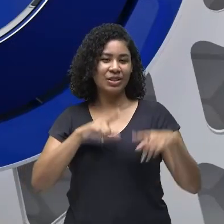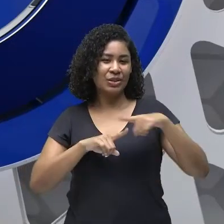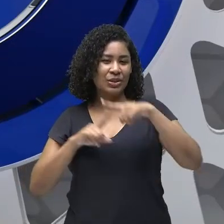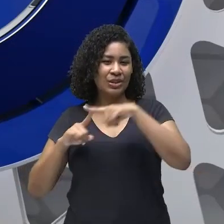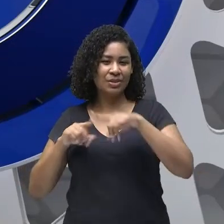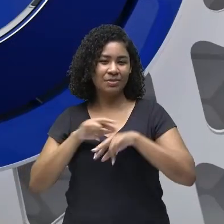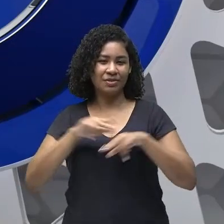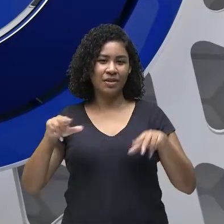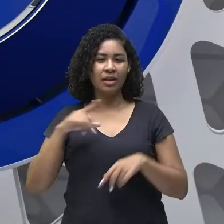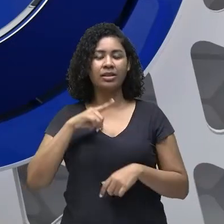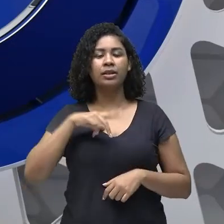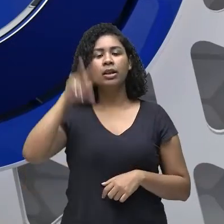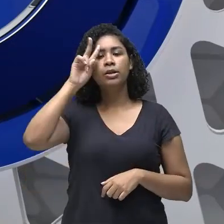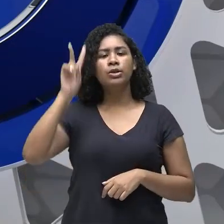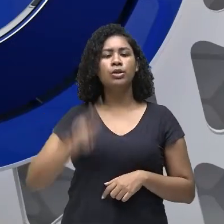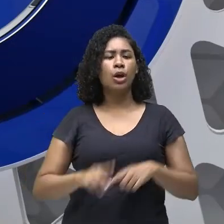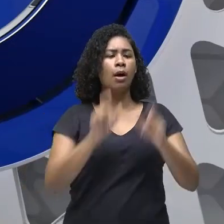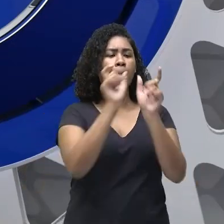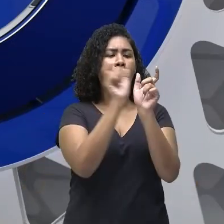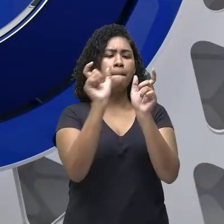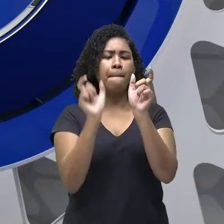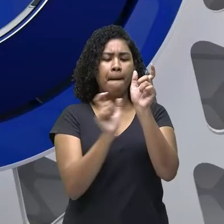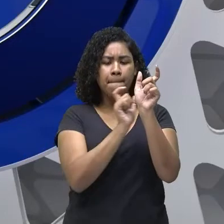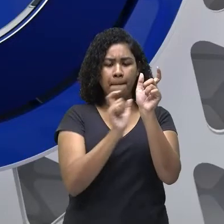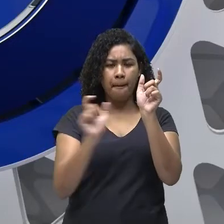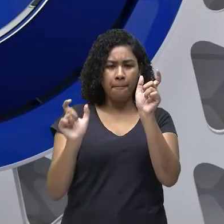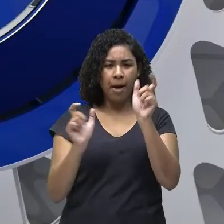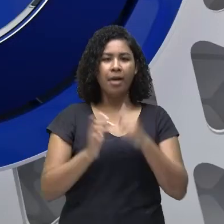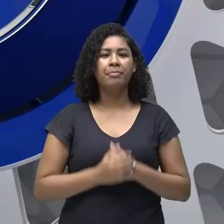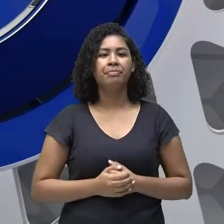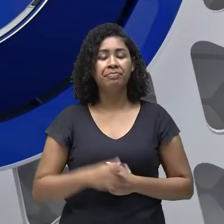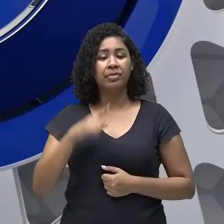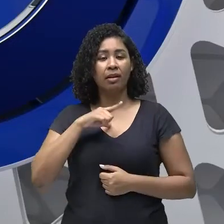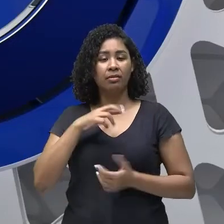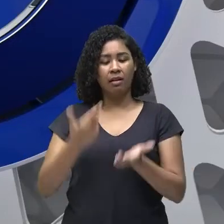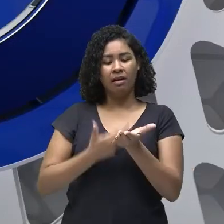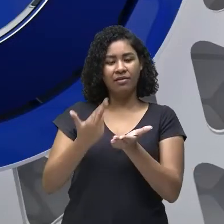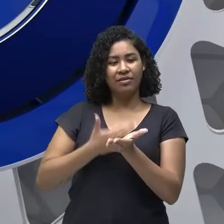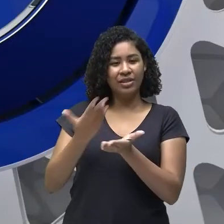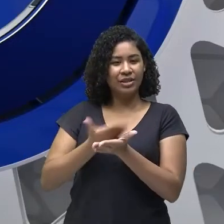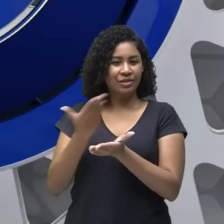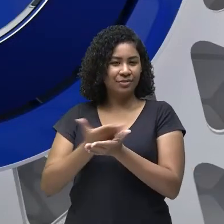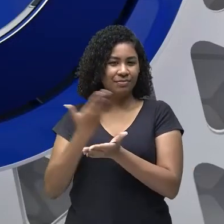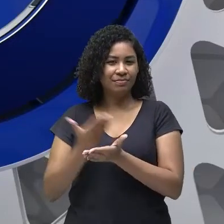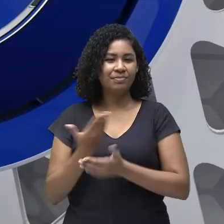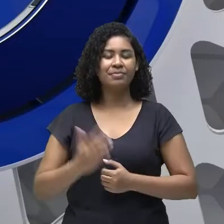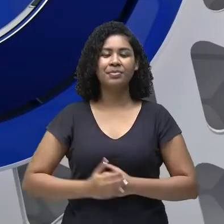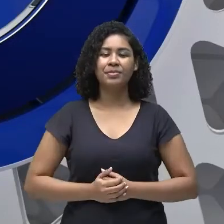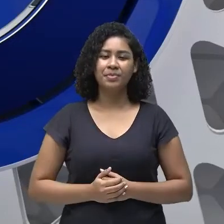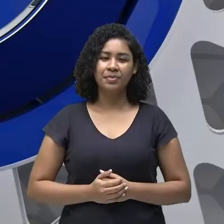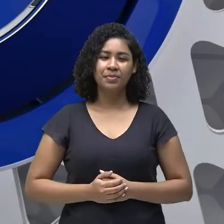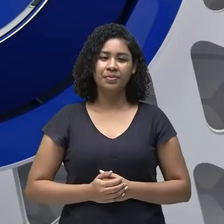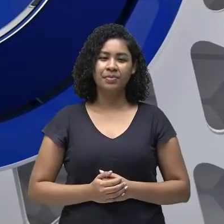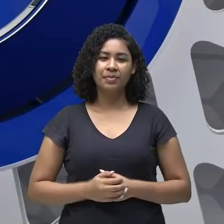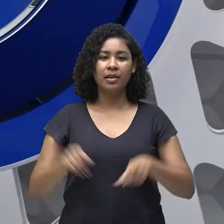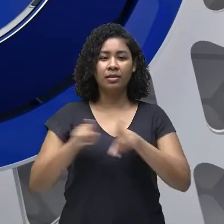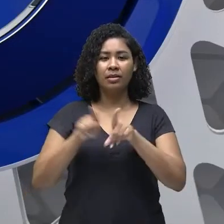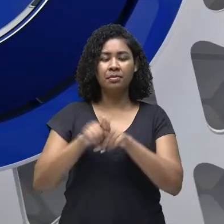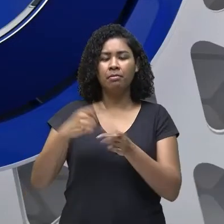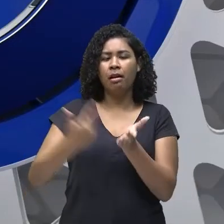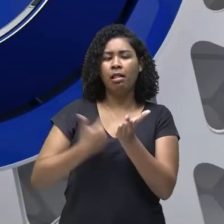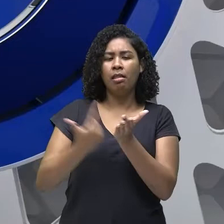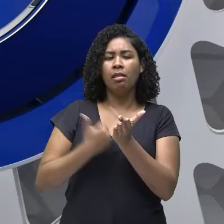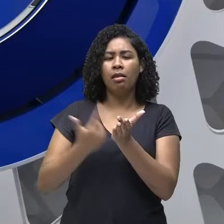ali os quadrinhos. Nós vimos as magazines, as revistas, e os short books, que são livros